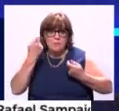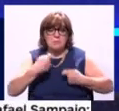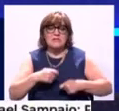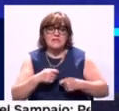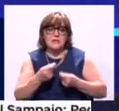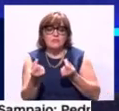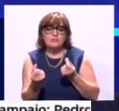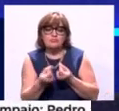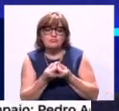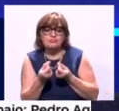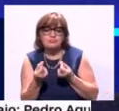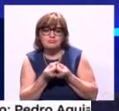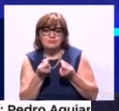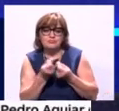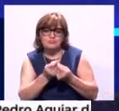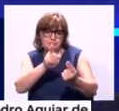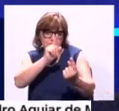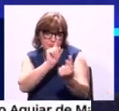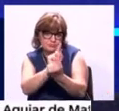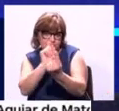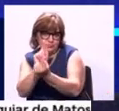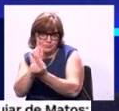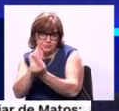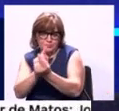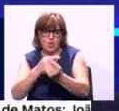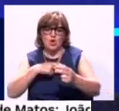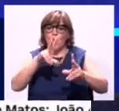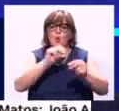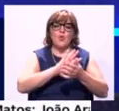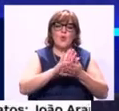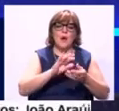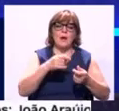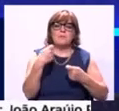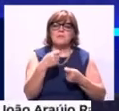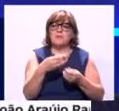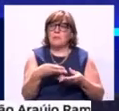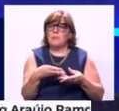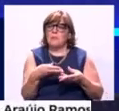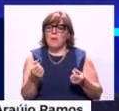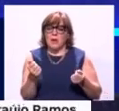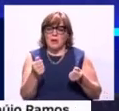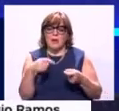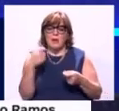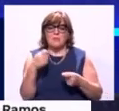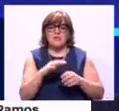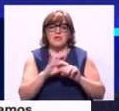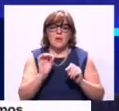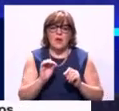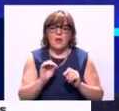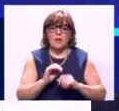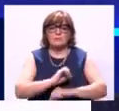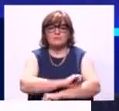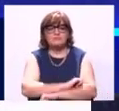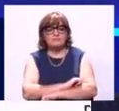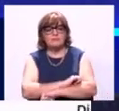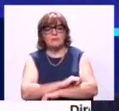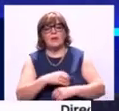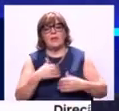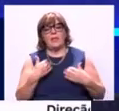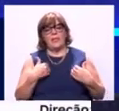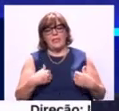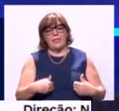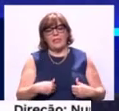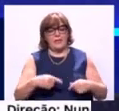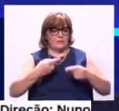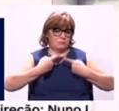presidente de proximidade. Não serei um presidente ausente. Não serei um presidente passivo, sereno.